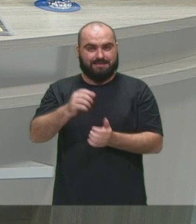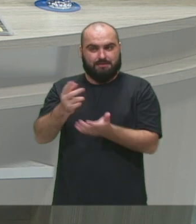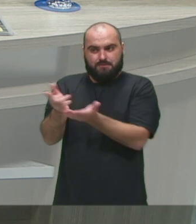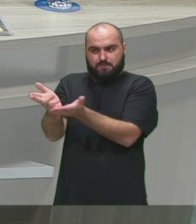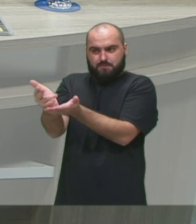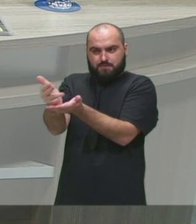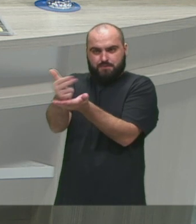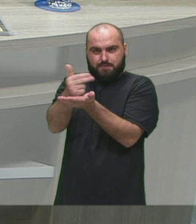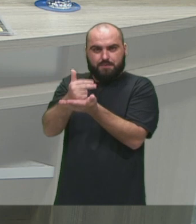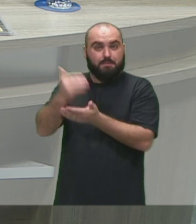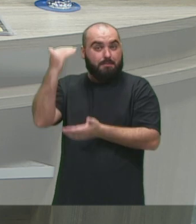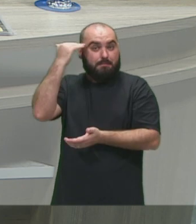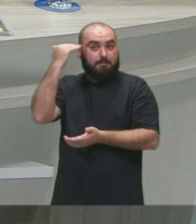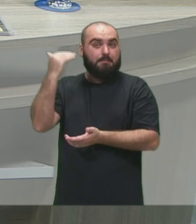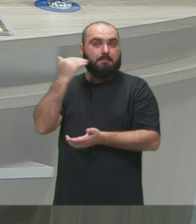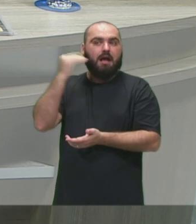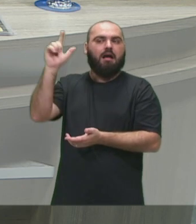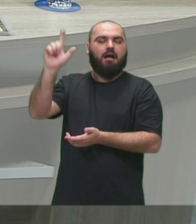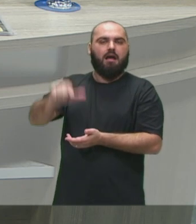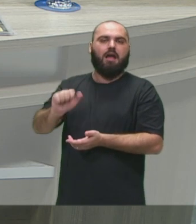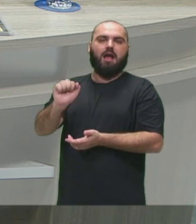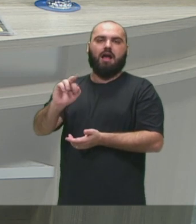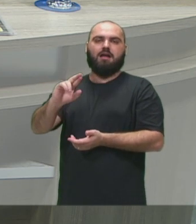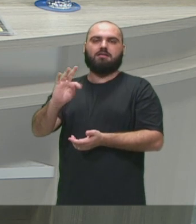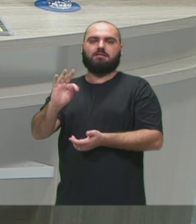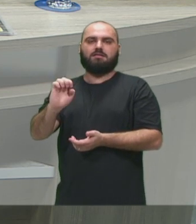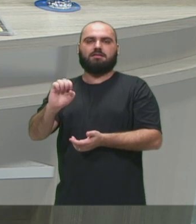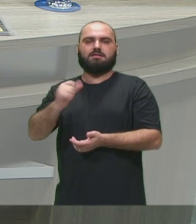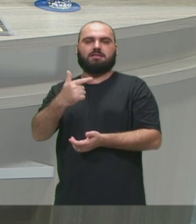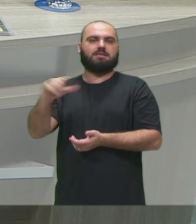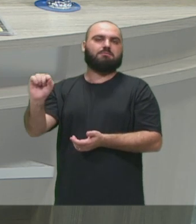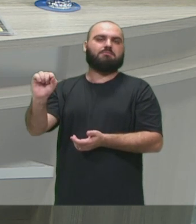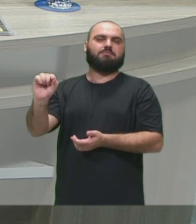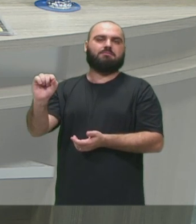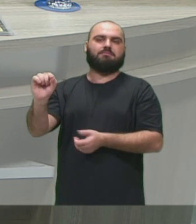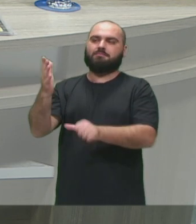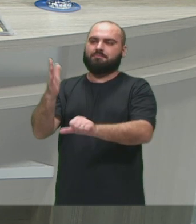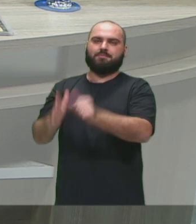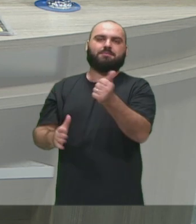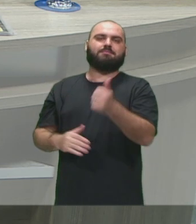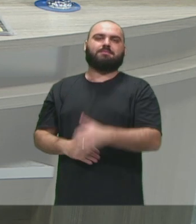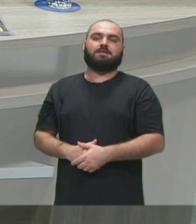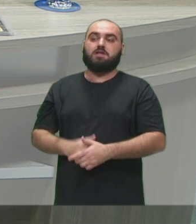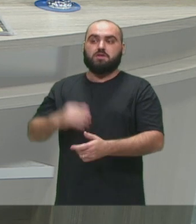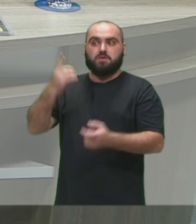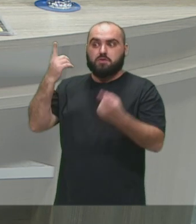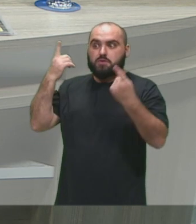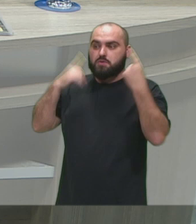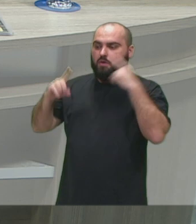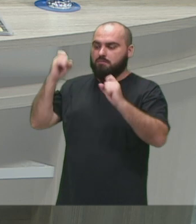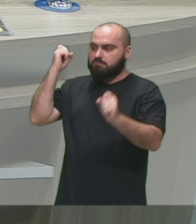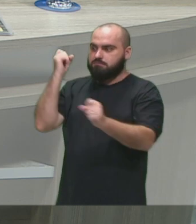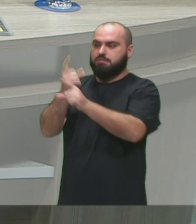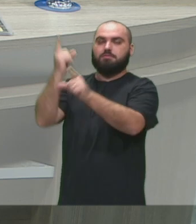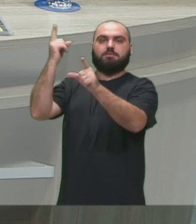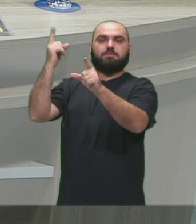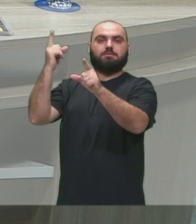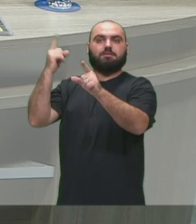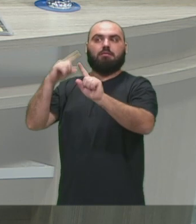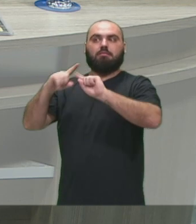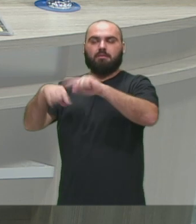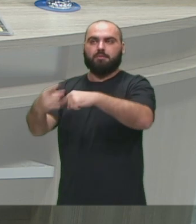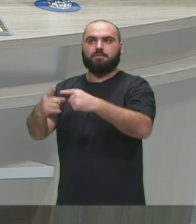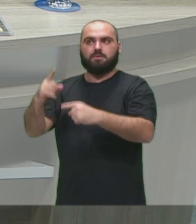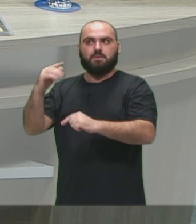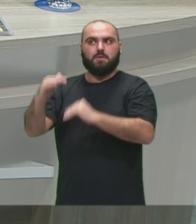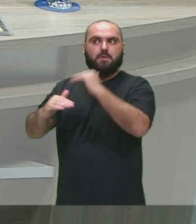artesão, né? A maioria, eles começam com alguma coisa do artesanato, a gente se descobre ali e depois a gente caminha por